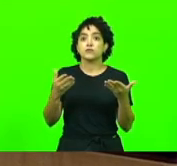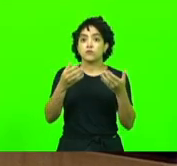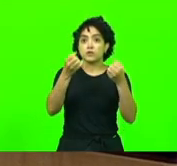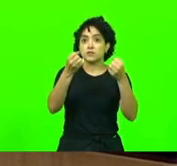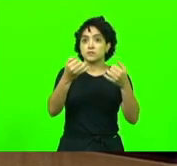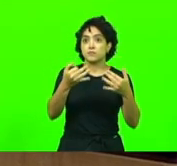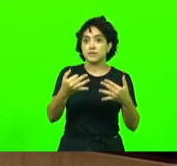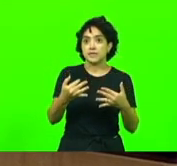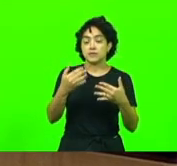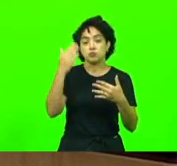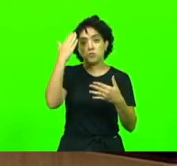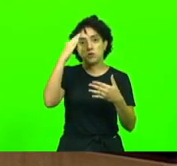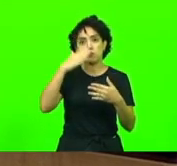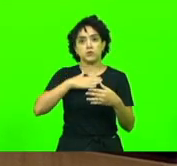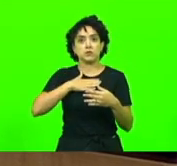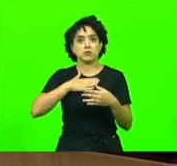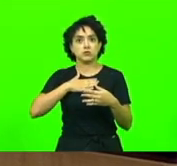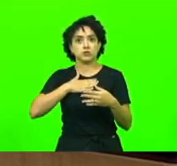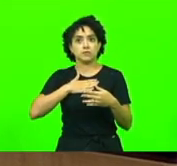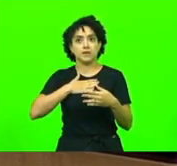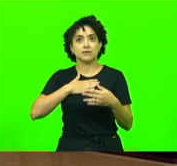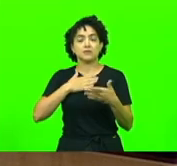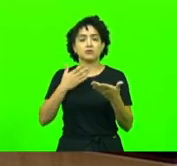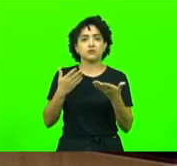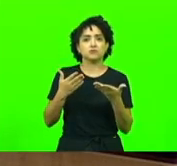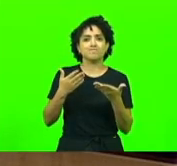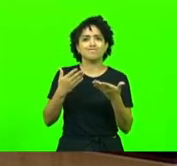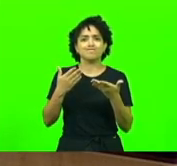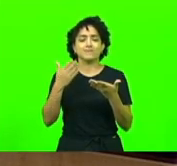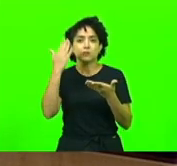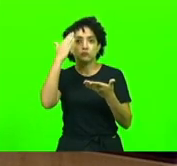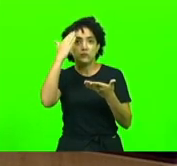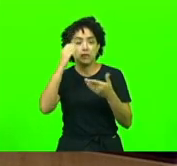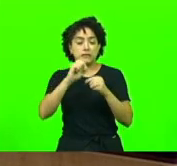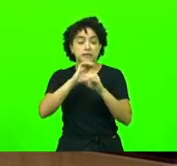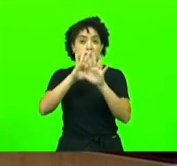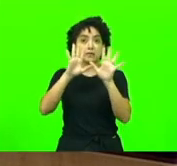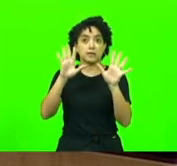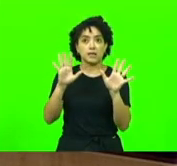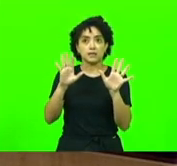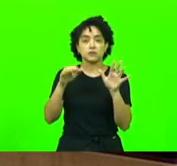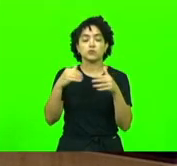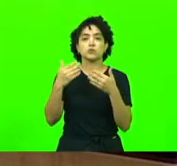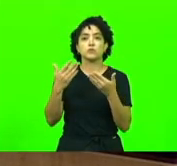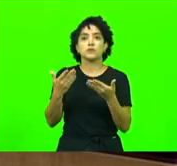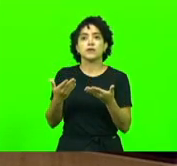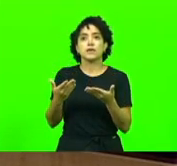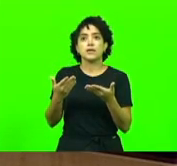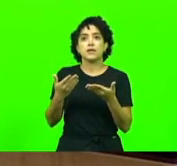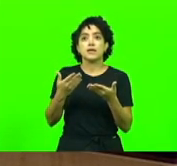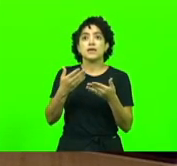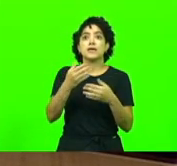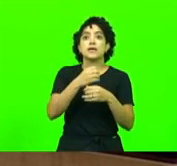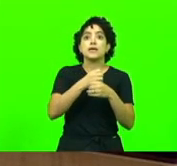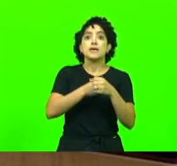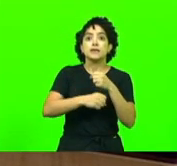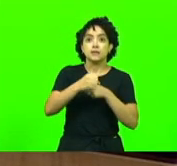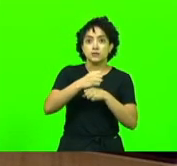no meu entendimento, ele não está interpretado corretamente. Falou-se que em